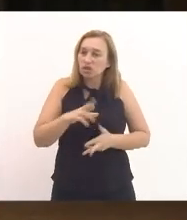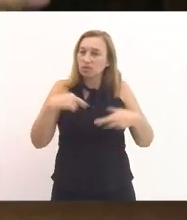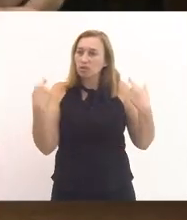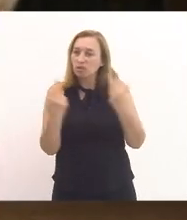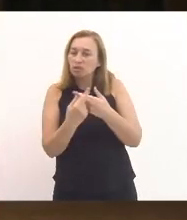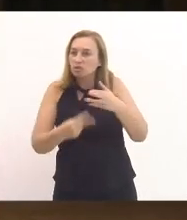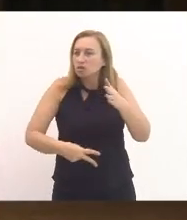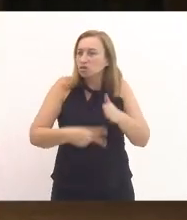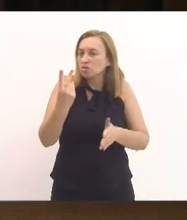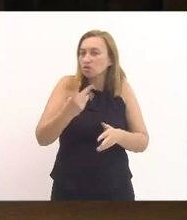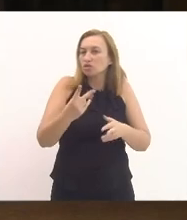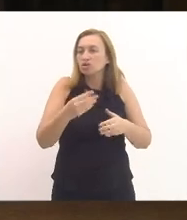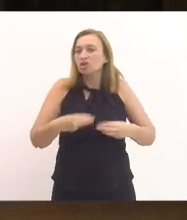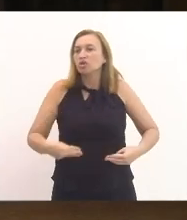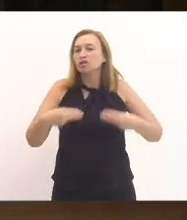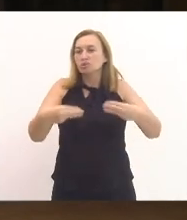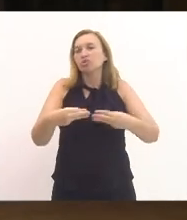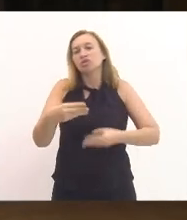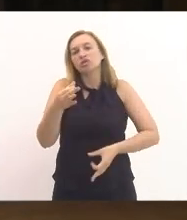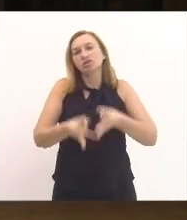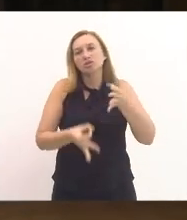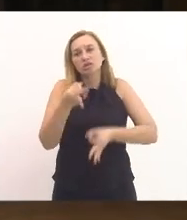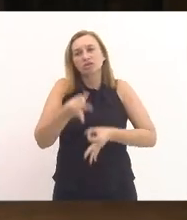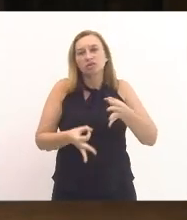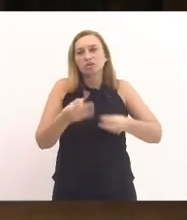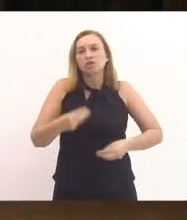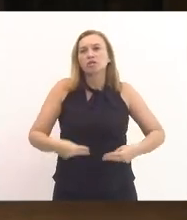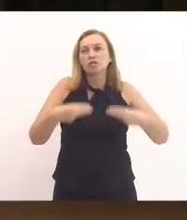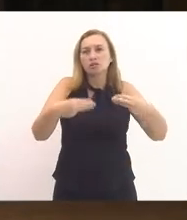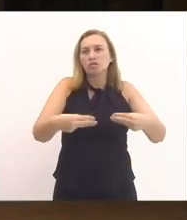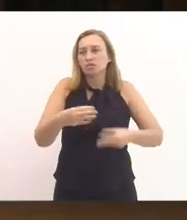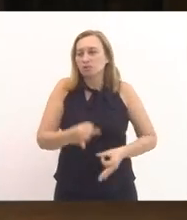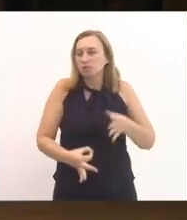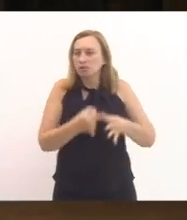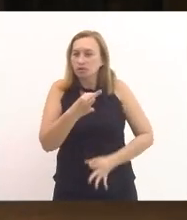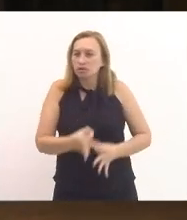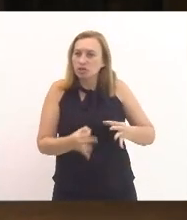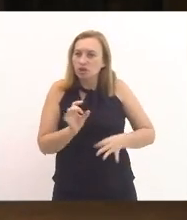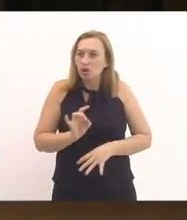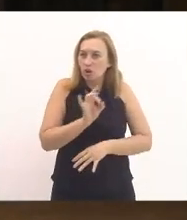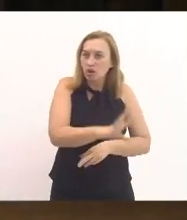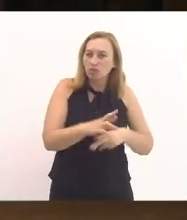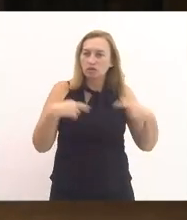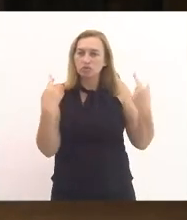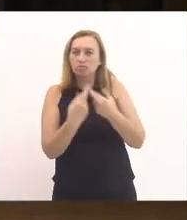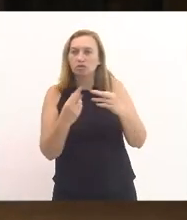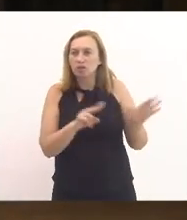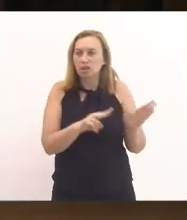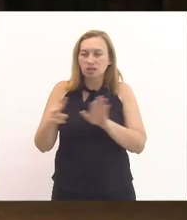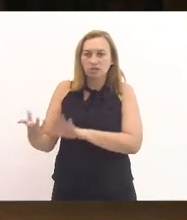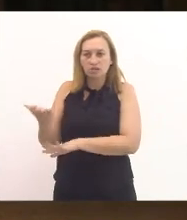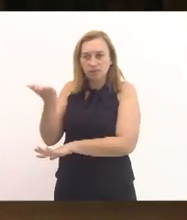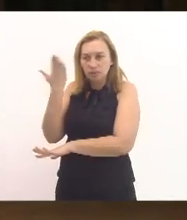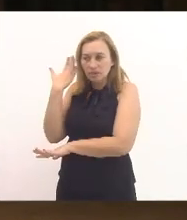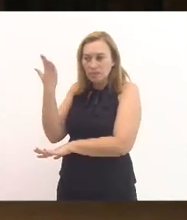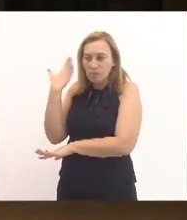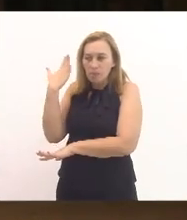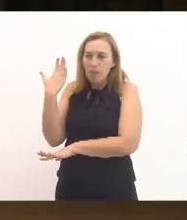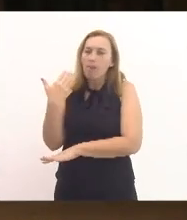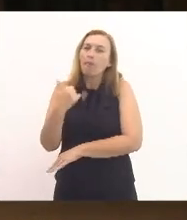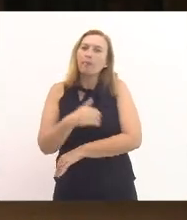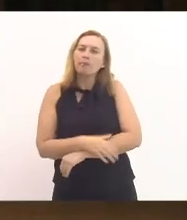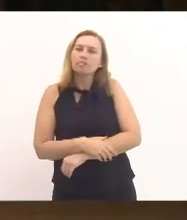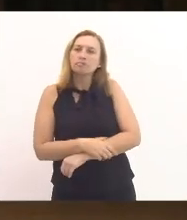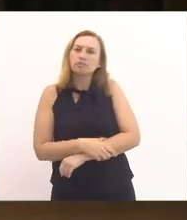me reunir duas vezes com o ministro da Justiça o ministro da Justiça A última reunião foi na semana passada o